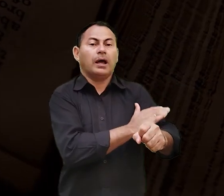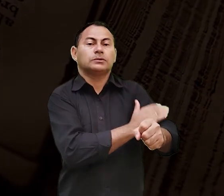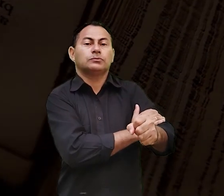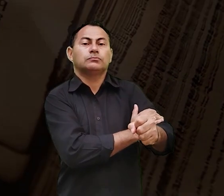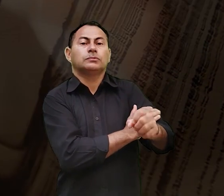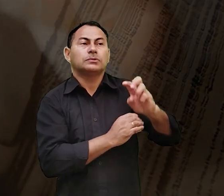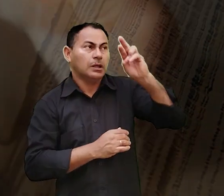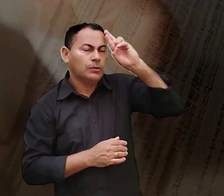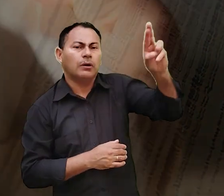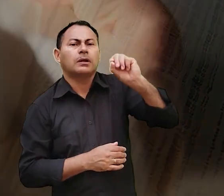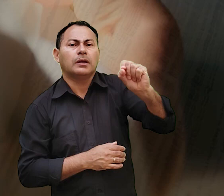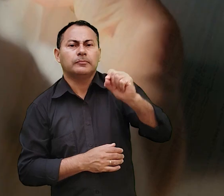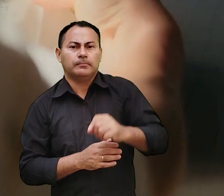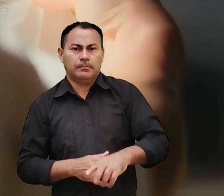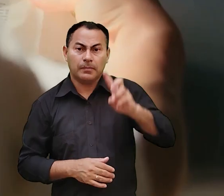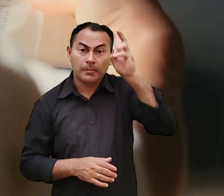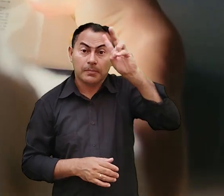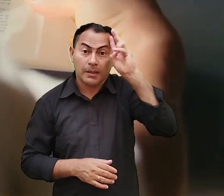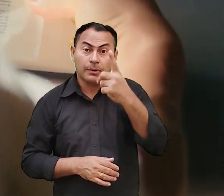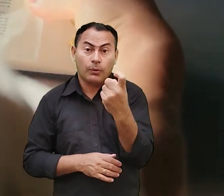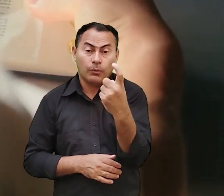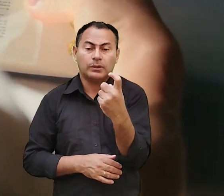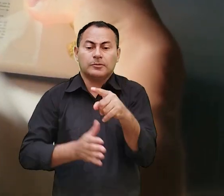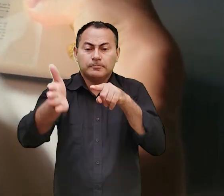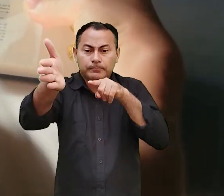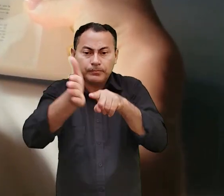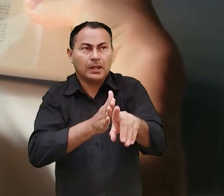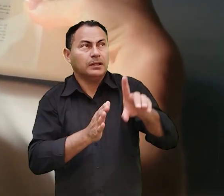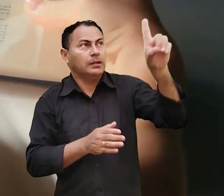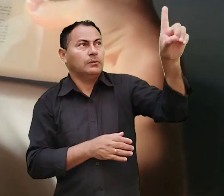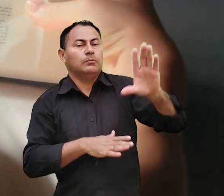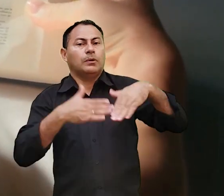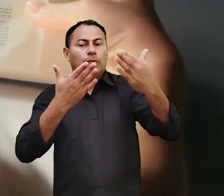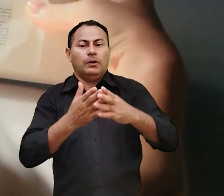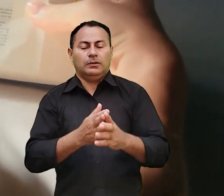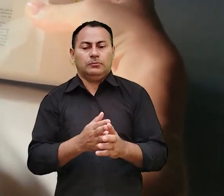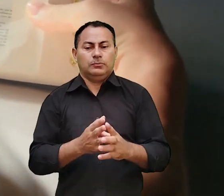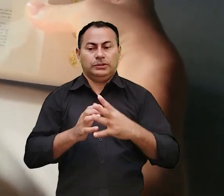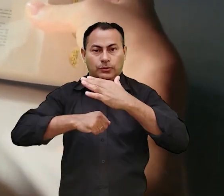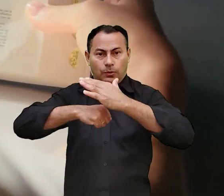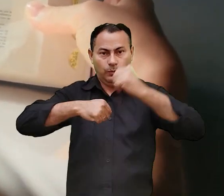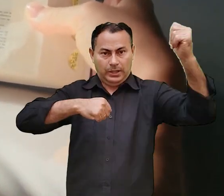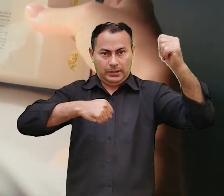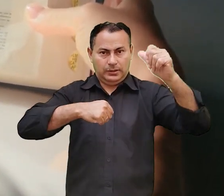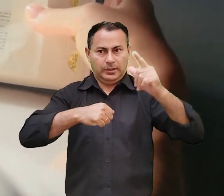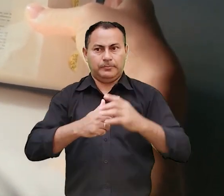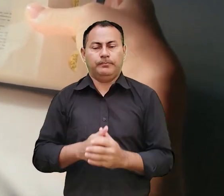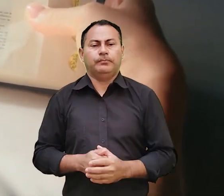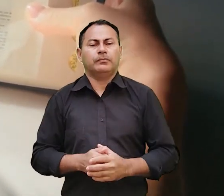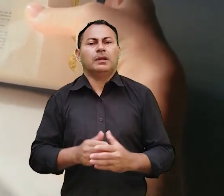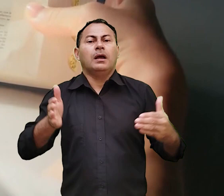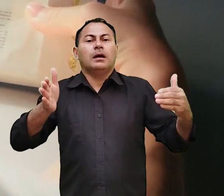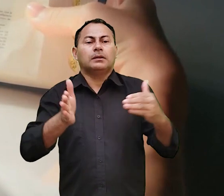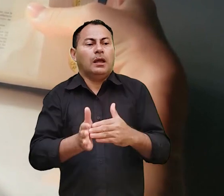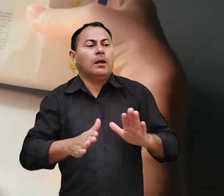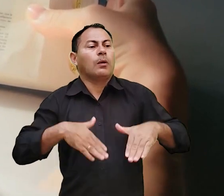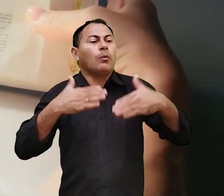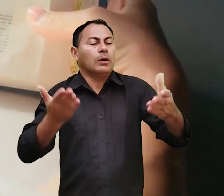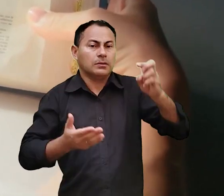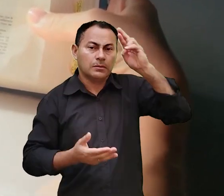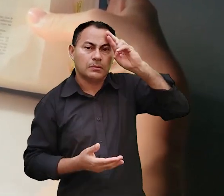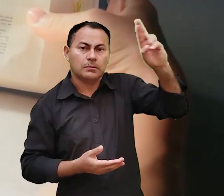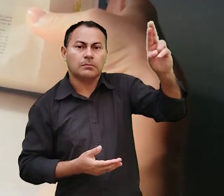Senhor? Lembre-se que a única coisa que ele perguntou a Deus quando foi comissionado foi: até